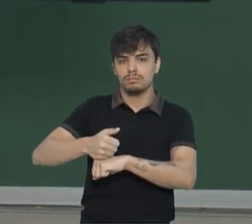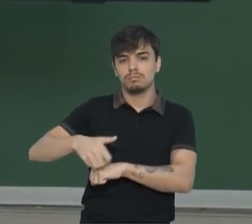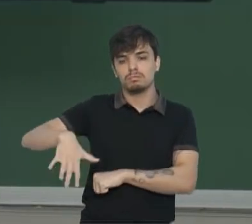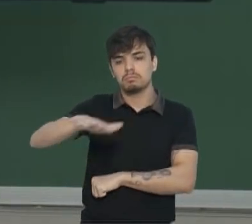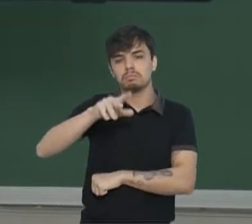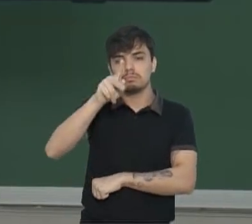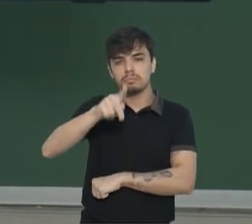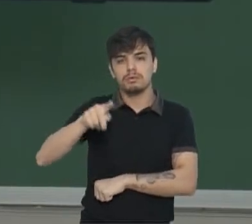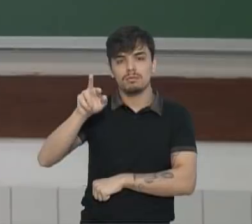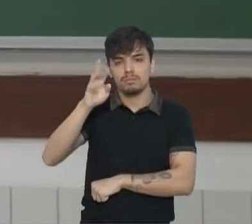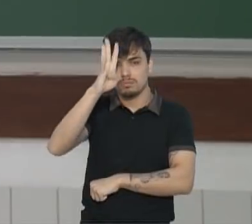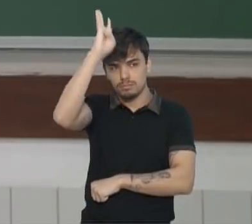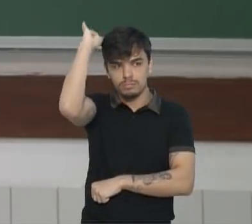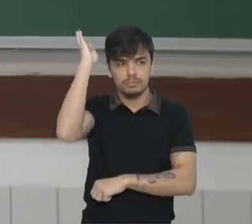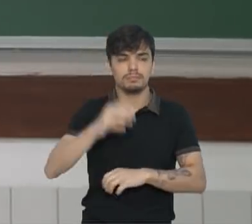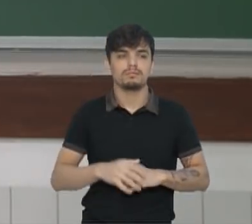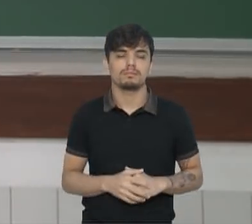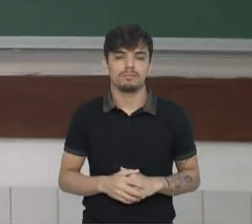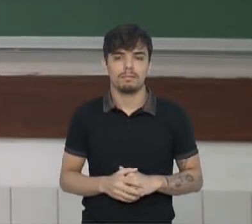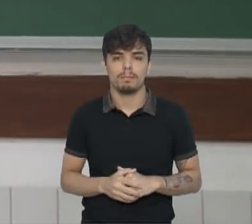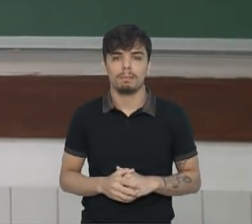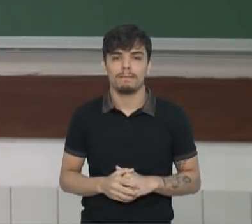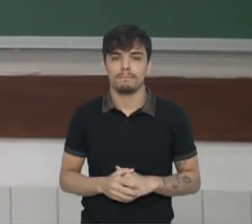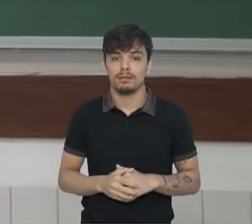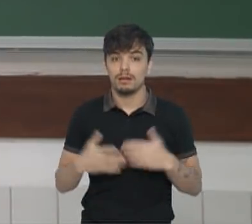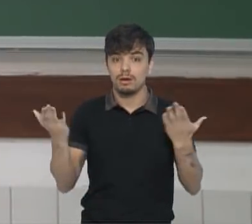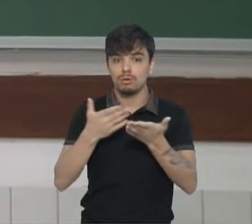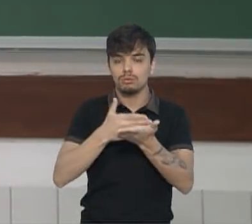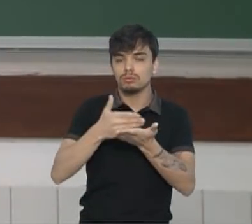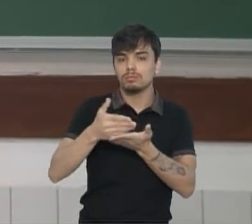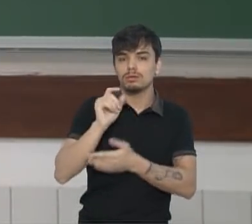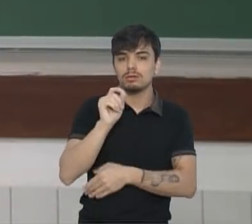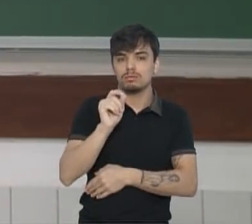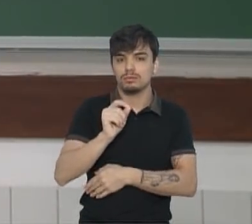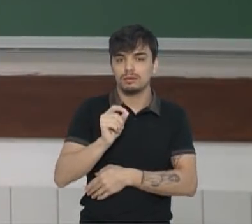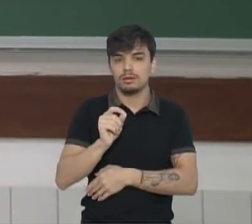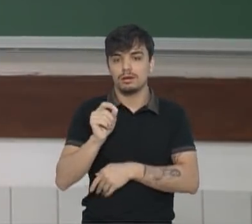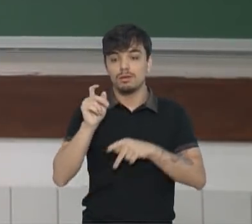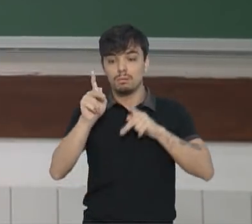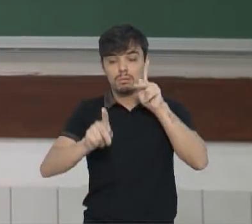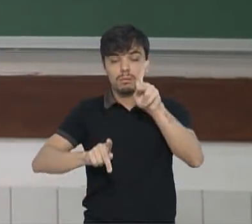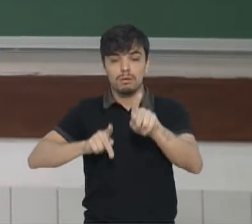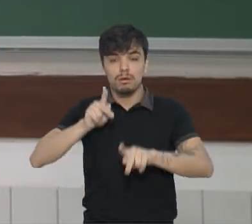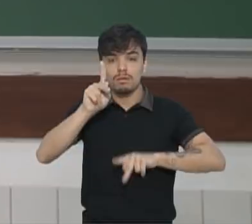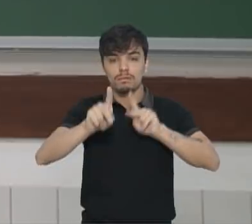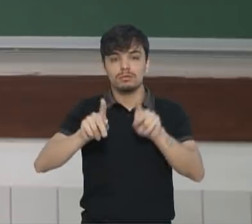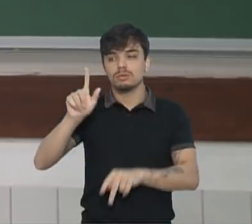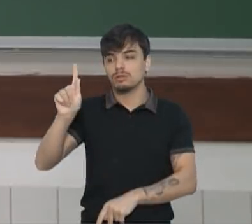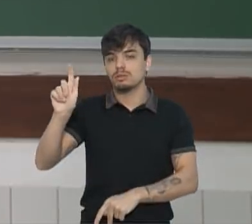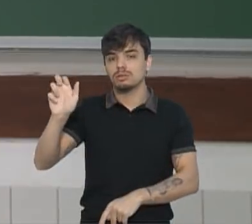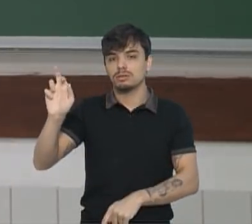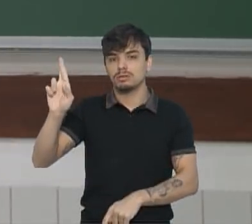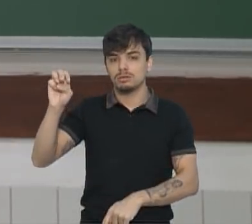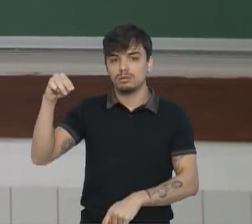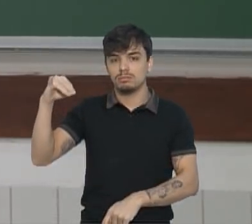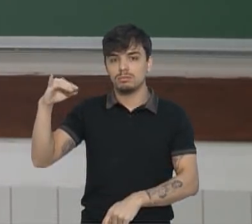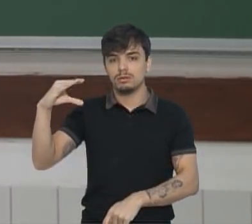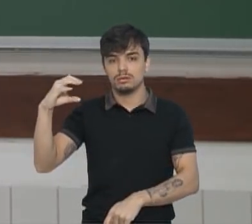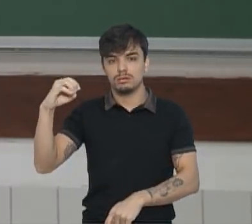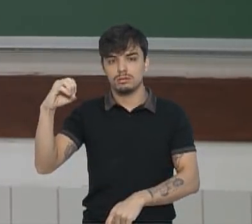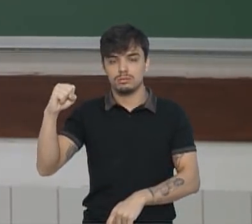Os povos germânicos. Então a gente vai iniciar hoje, né, vendo aqui os povos germânicos, os godos, que a gente viu a gravura